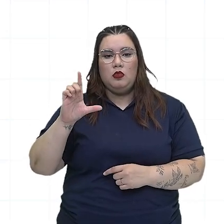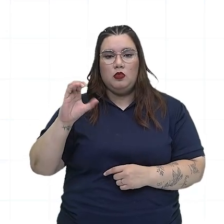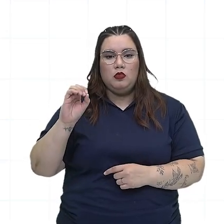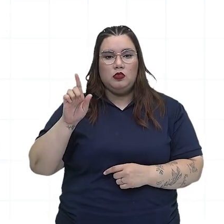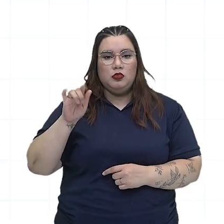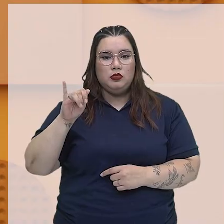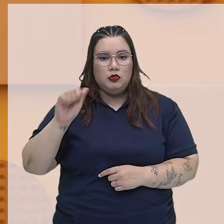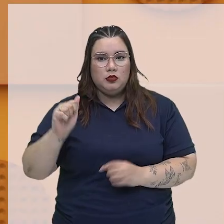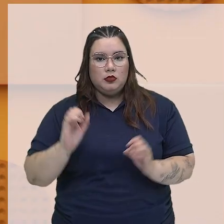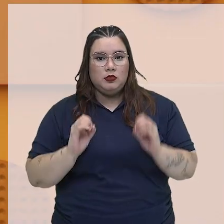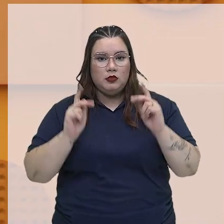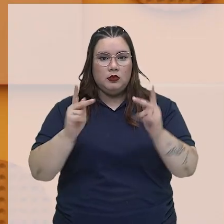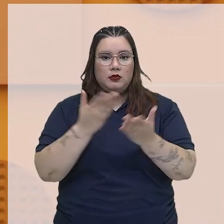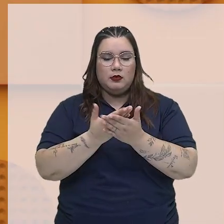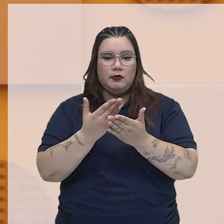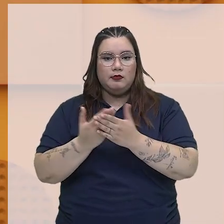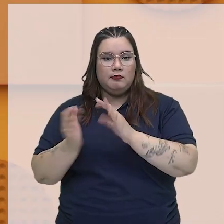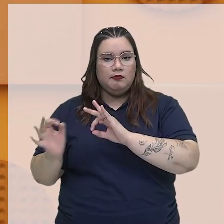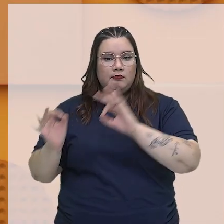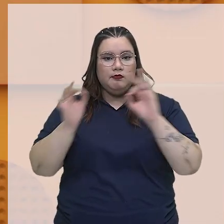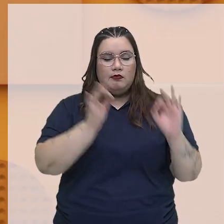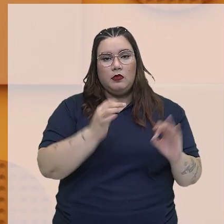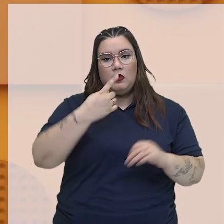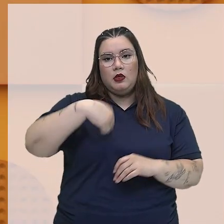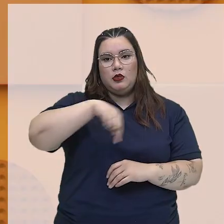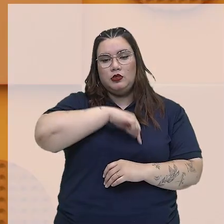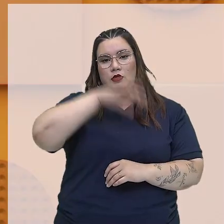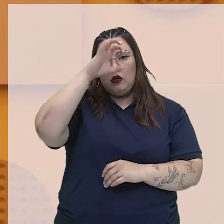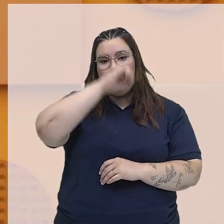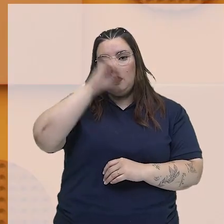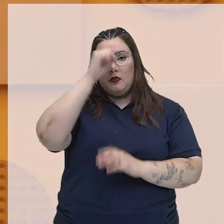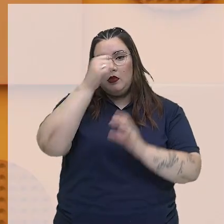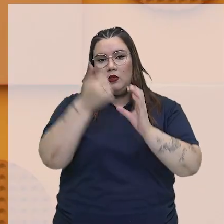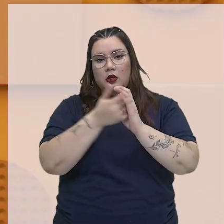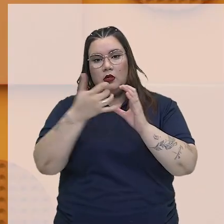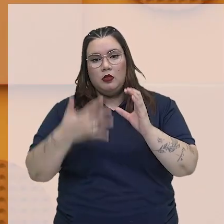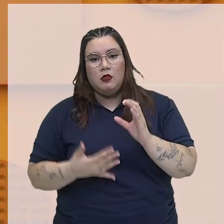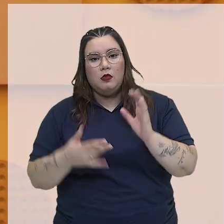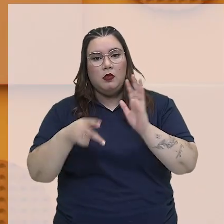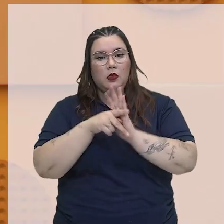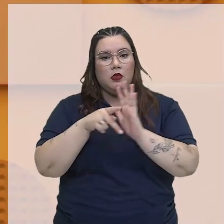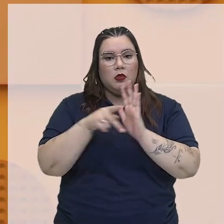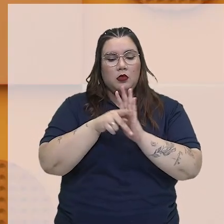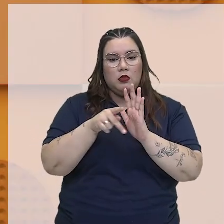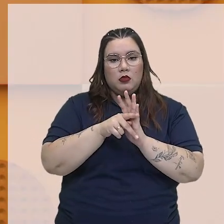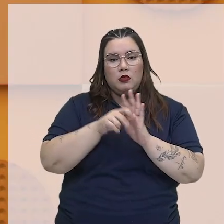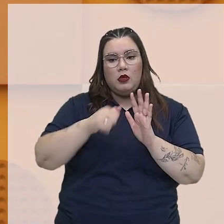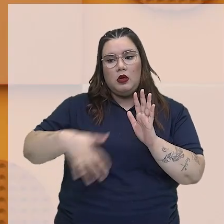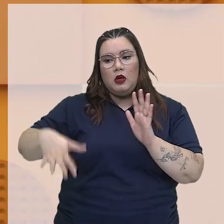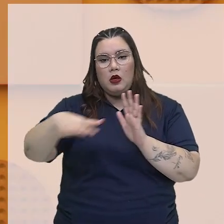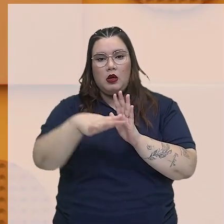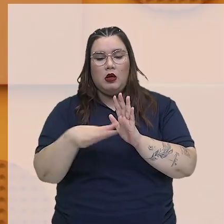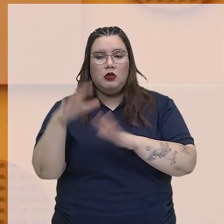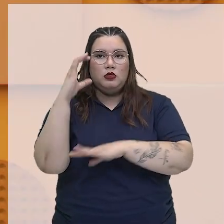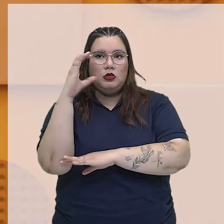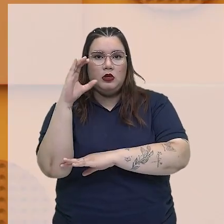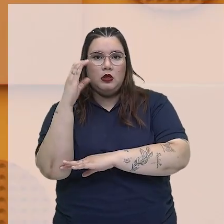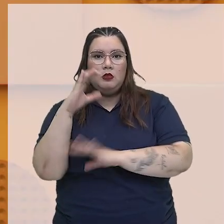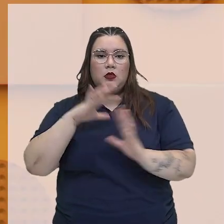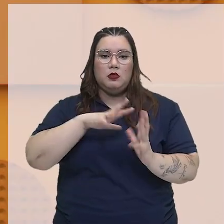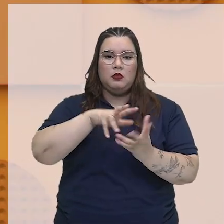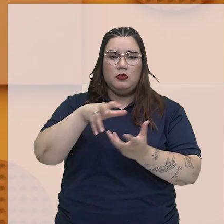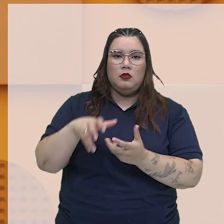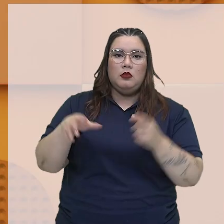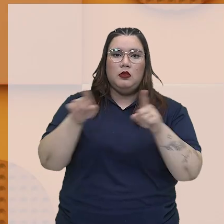o IMET. Bem, nesta aula nós observamos aí as características das zonas climáticas